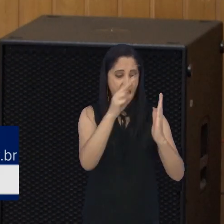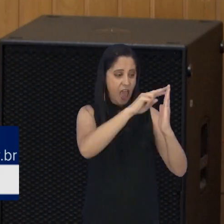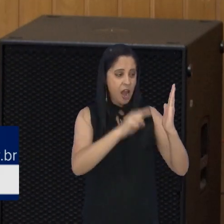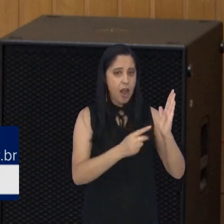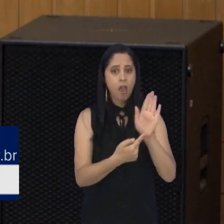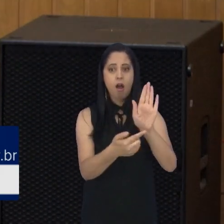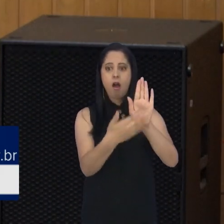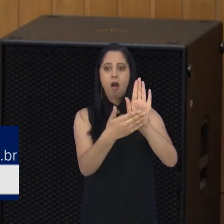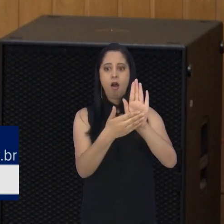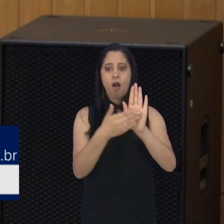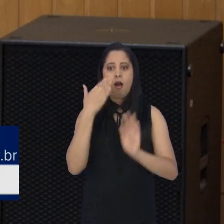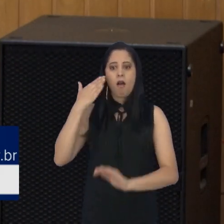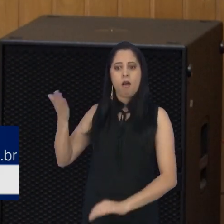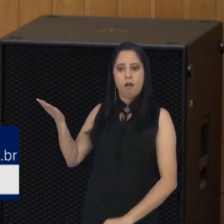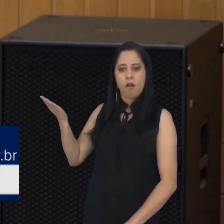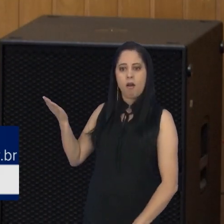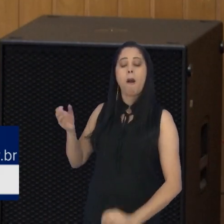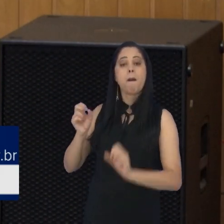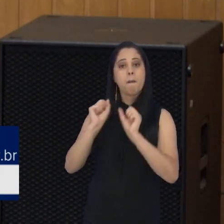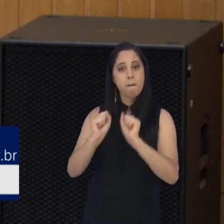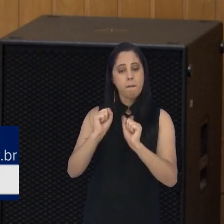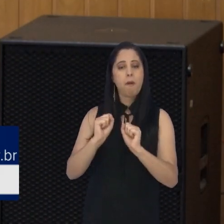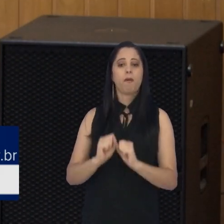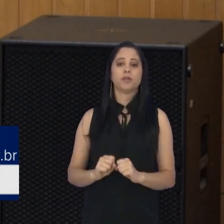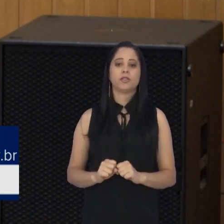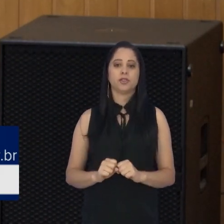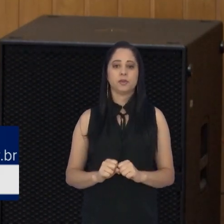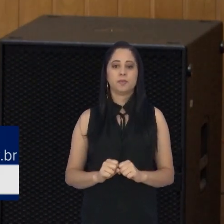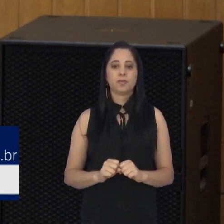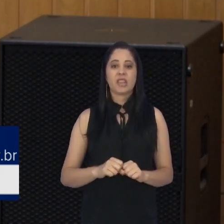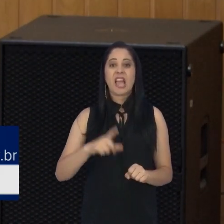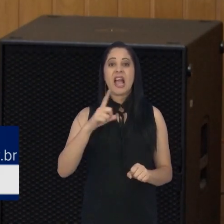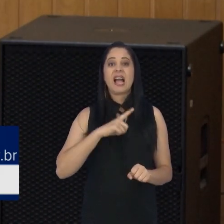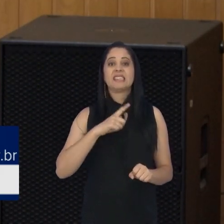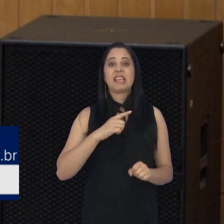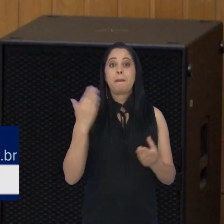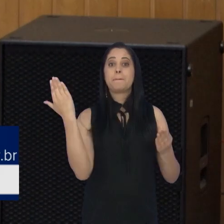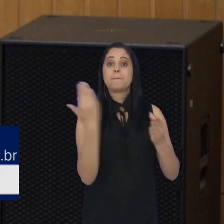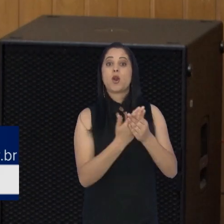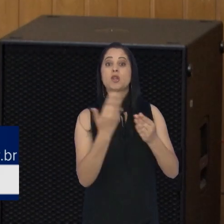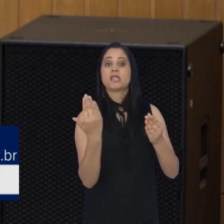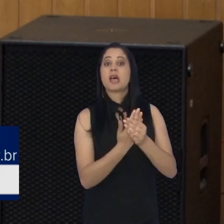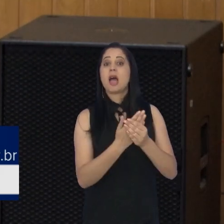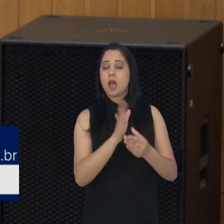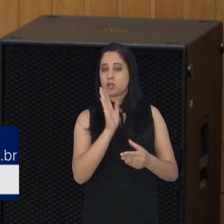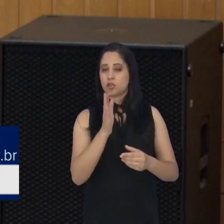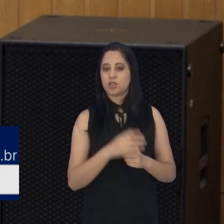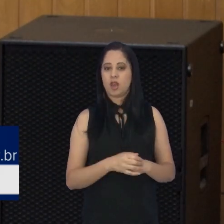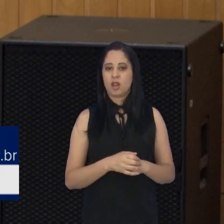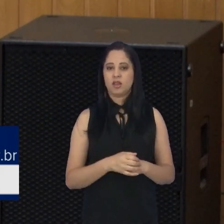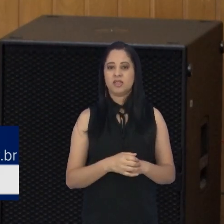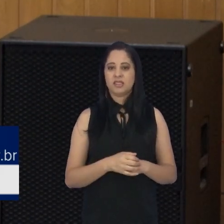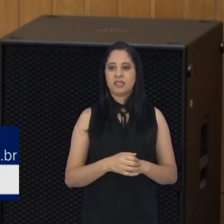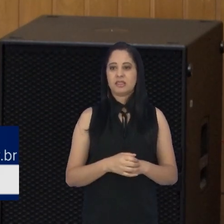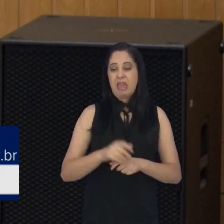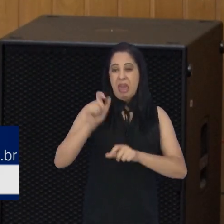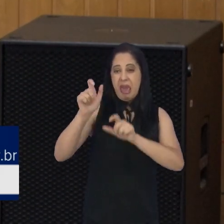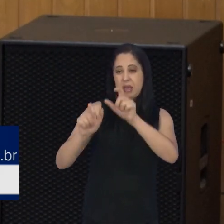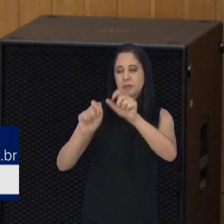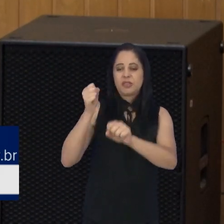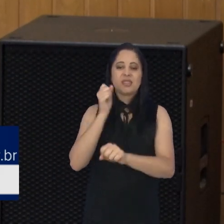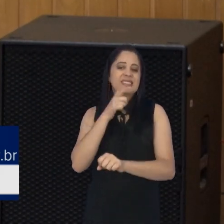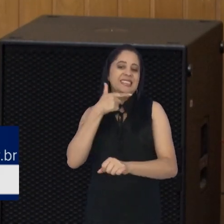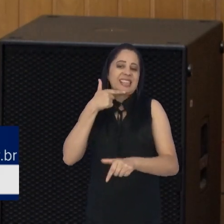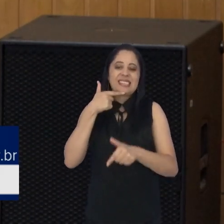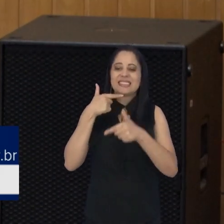de Contas do Estado de São Paulo, inquérito civil aberto, por isso que eu dei meu voto contrário. E os sorrisos de melancia, que eu não posso falar